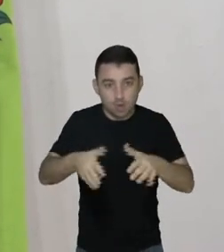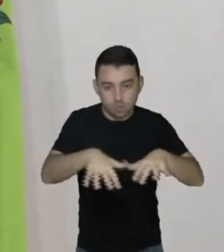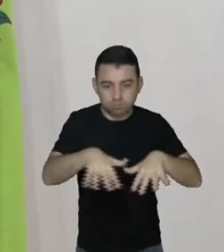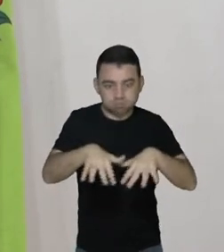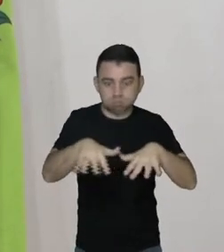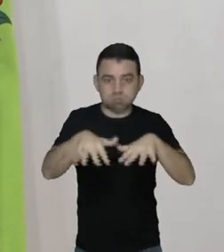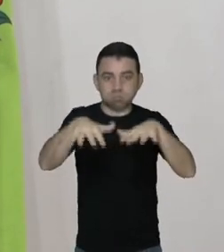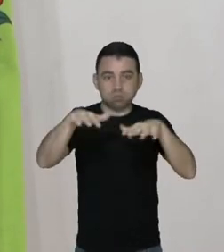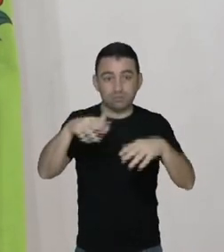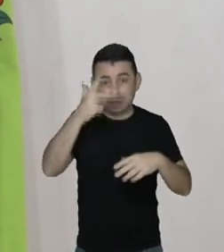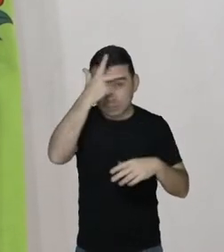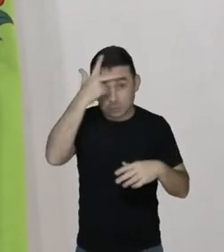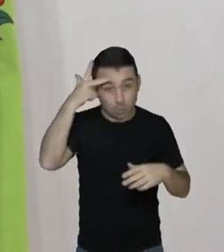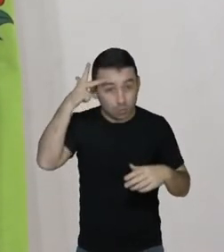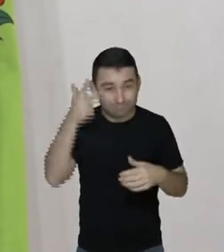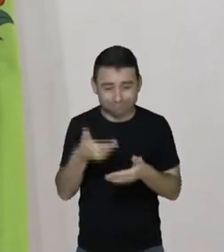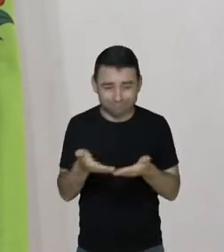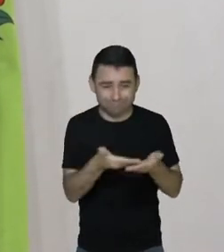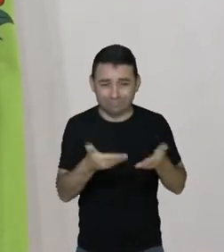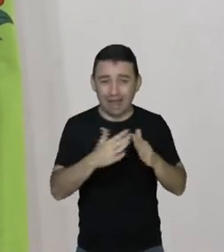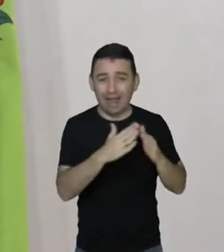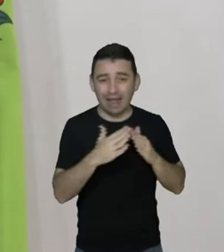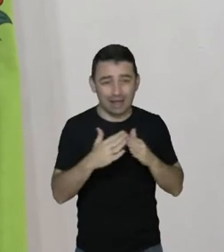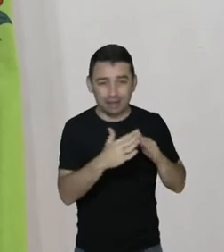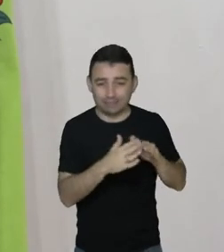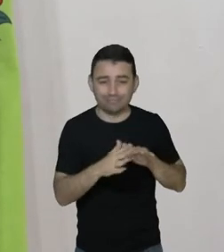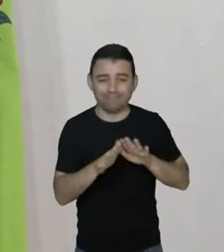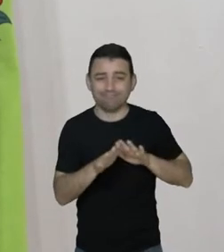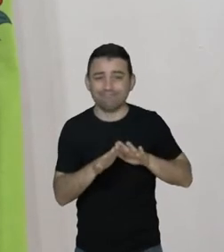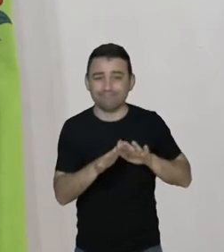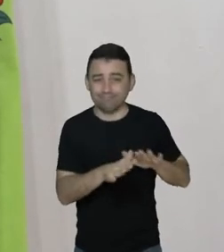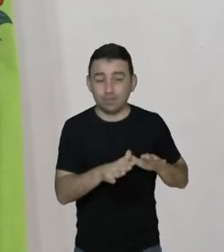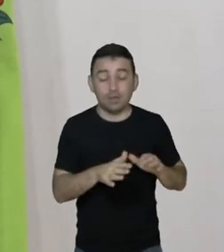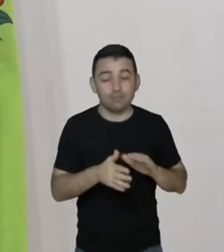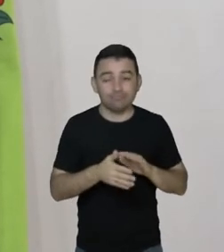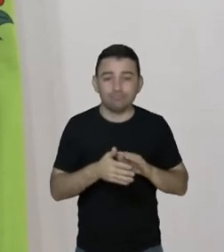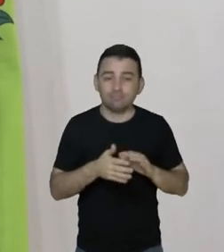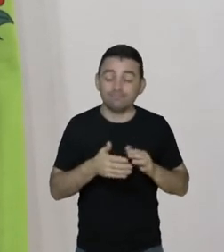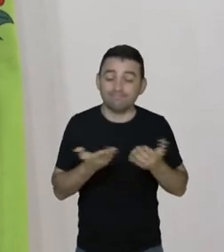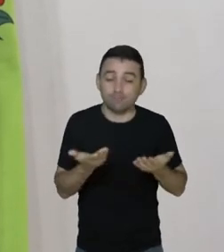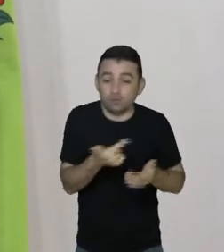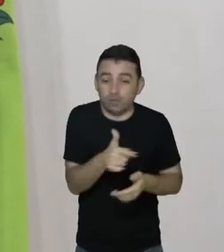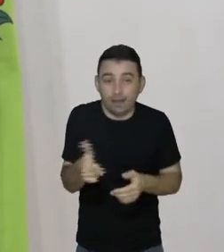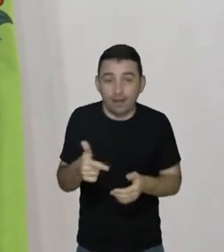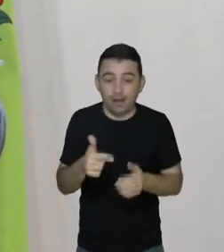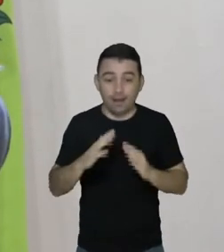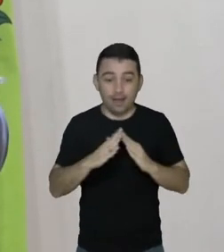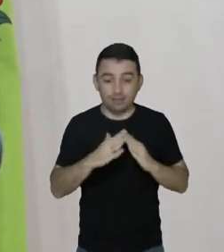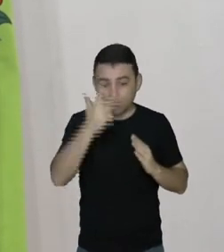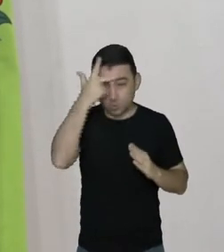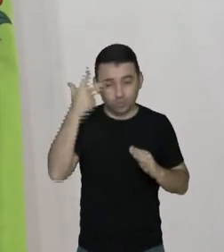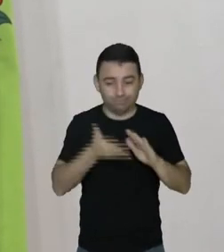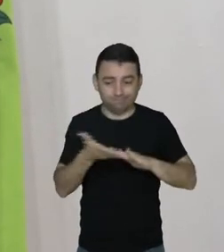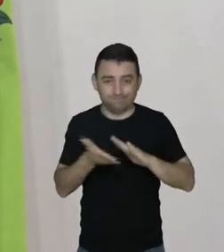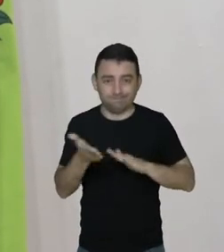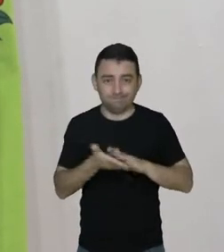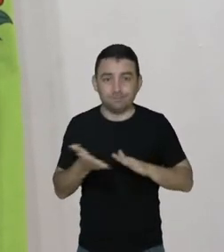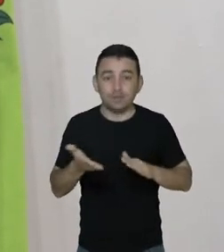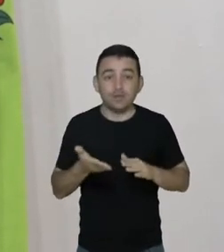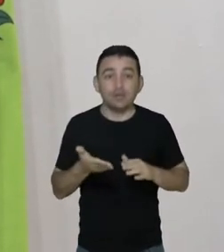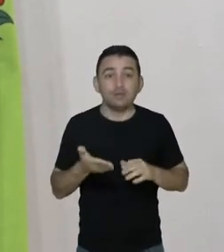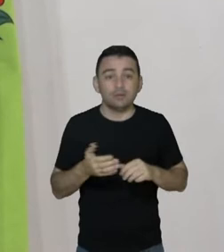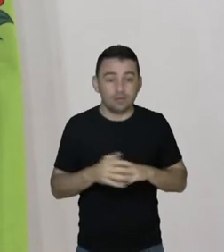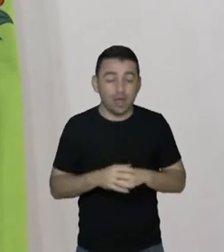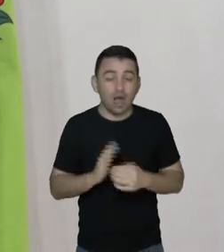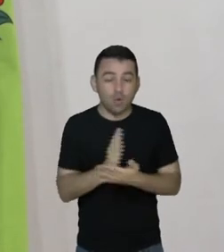desabrigaram 186 pessoas que estão desalojadas, 106 foram transferidas para